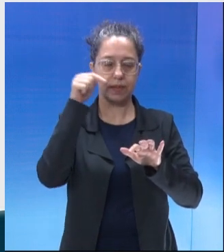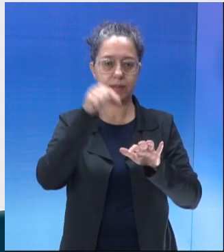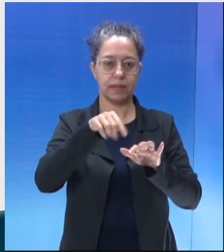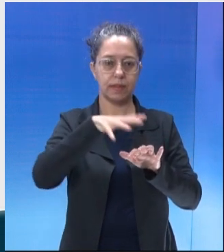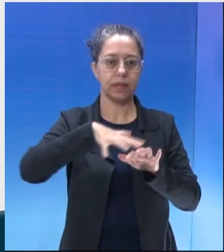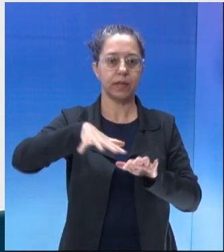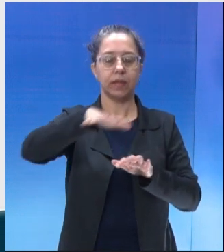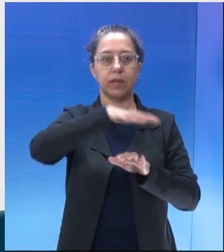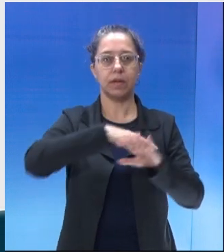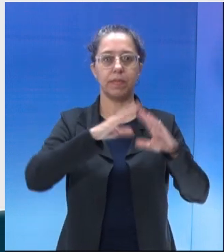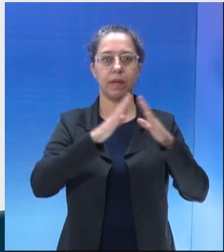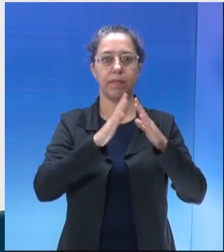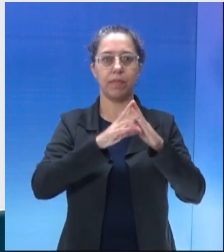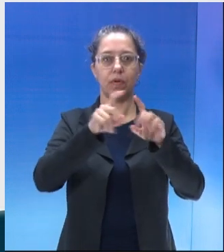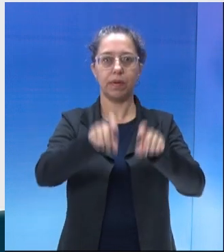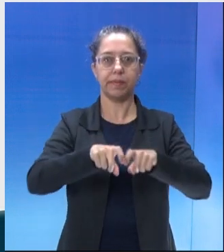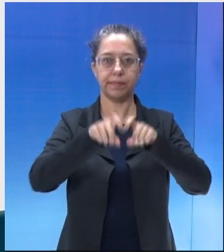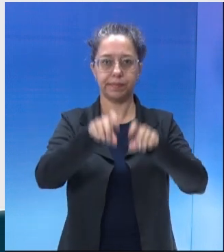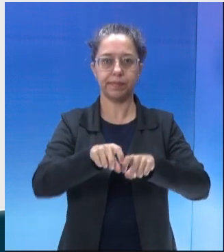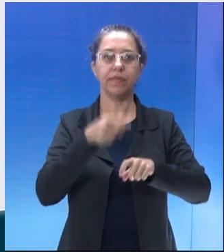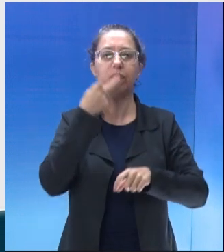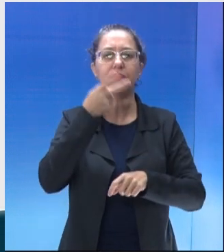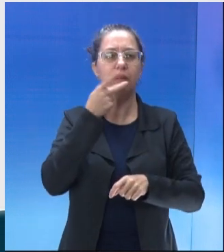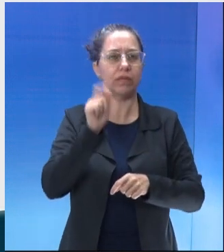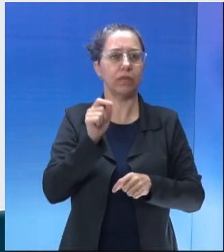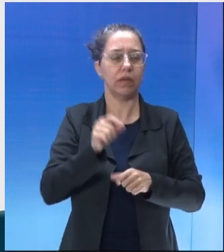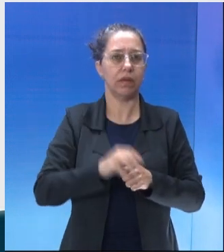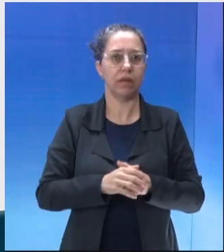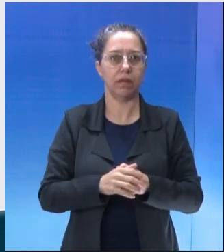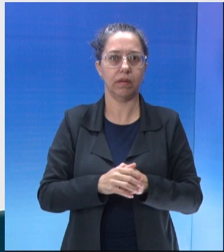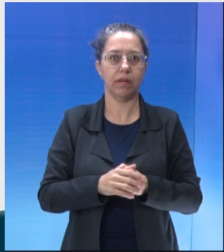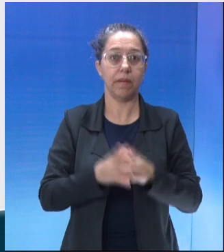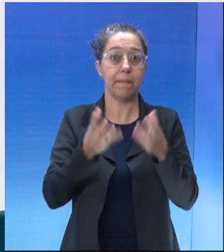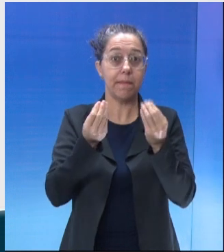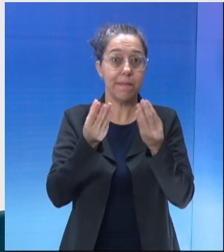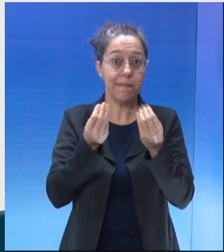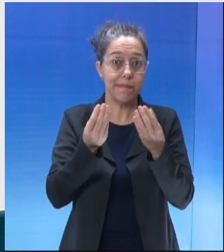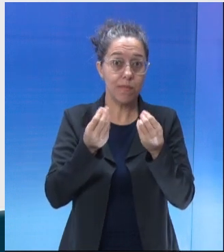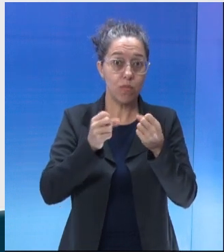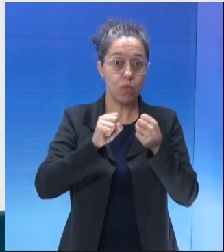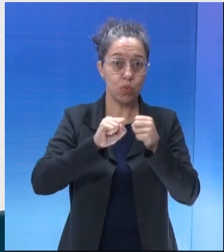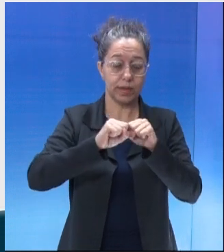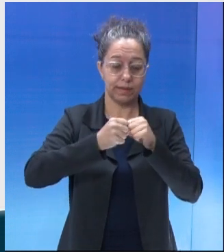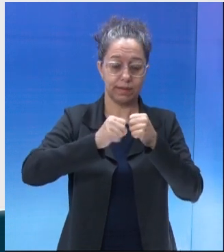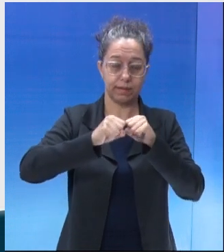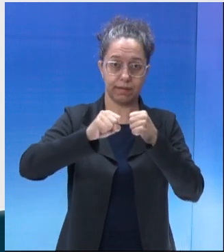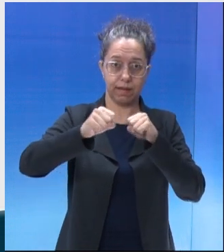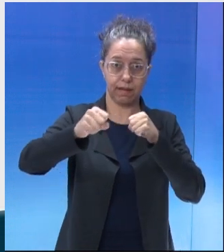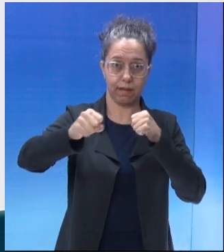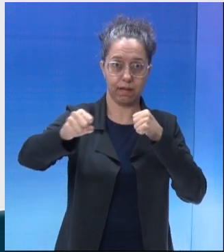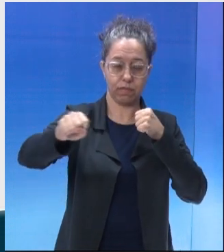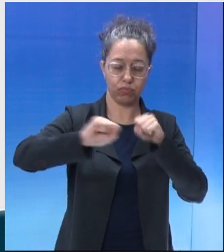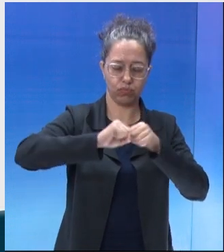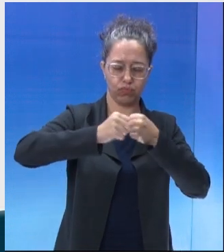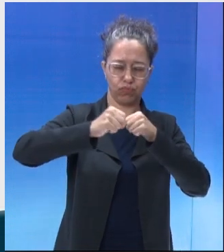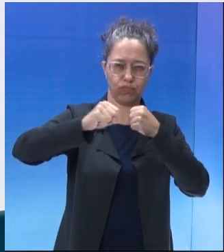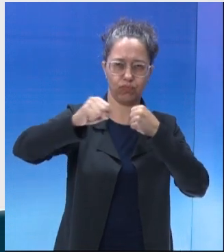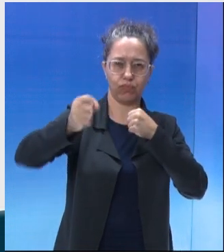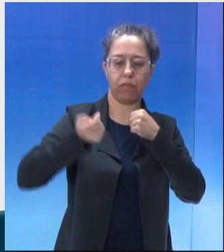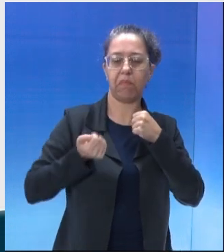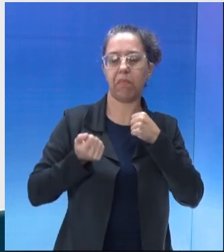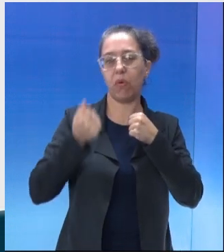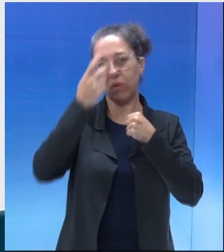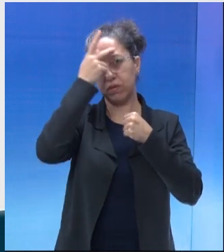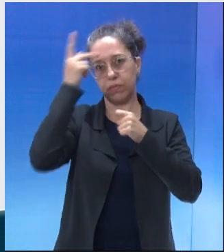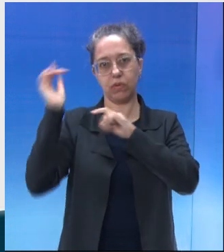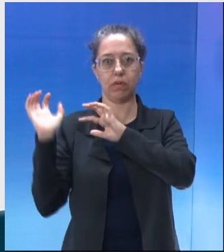concentração fundiária, nós falamos de quê? Muita terra para pouca gente. Num contexto